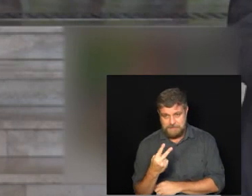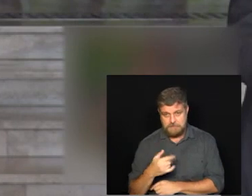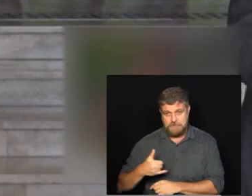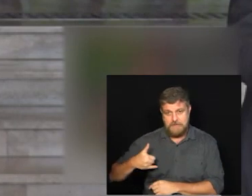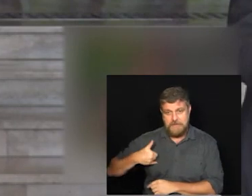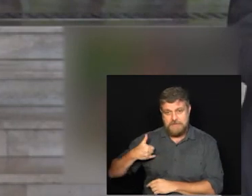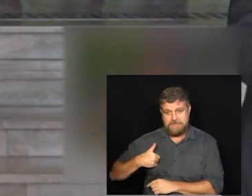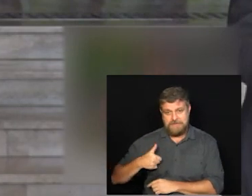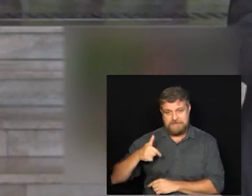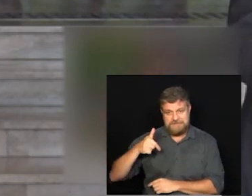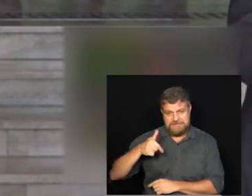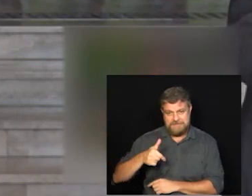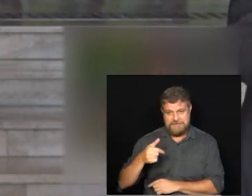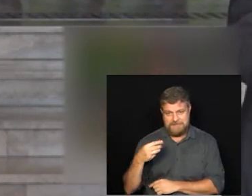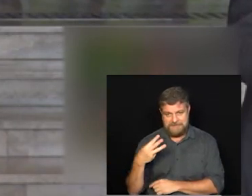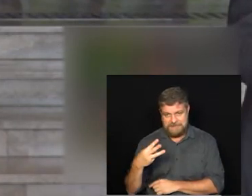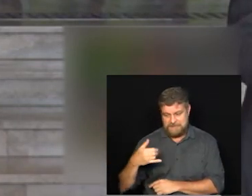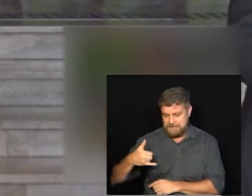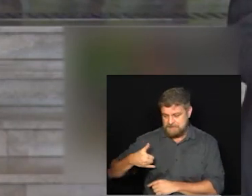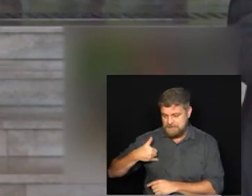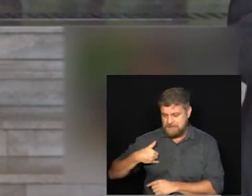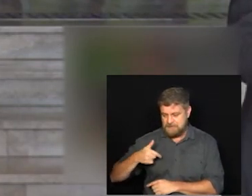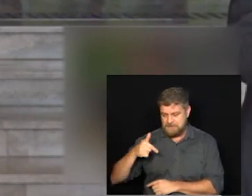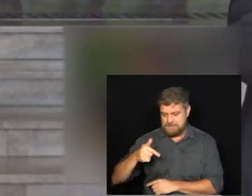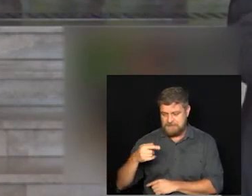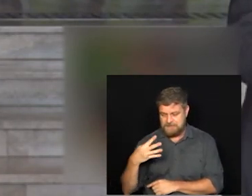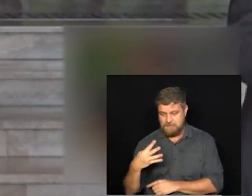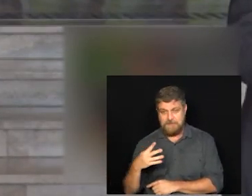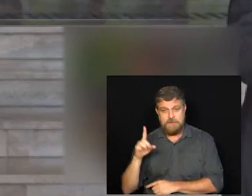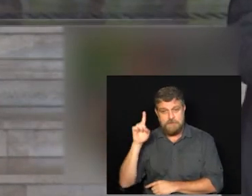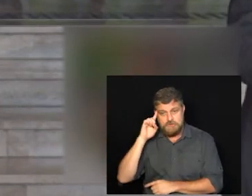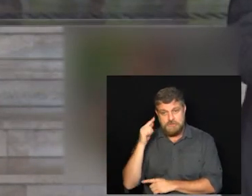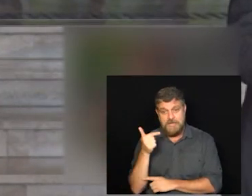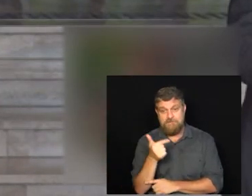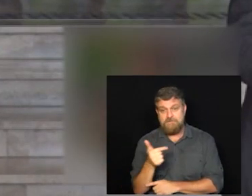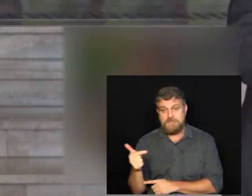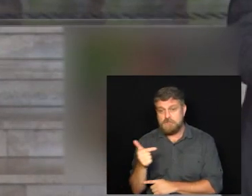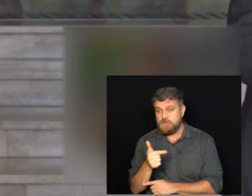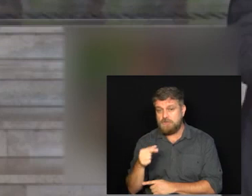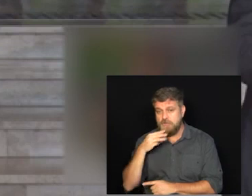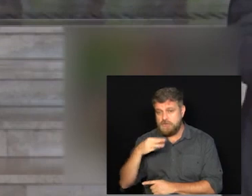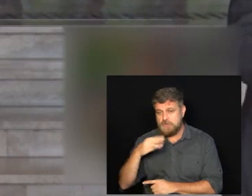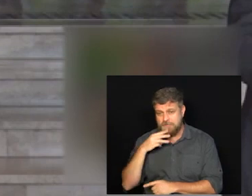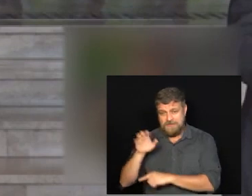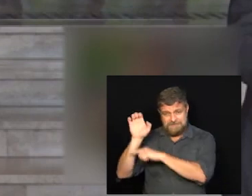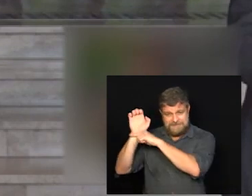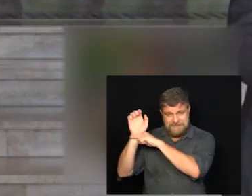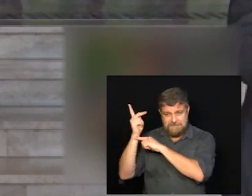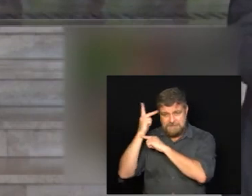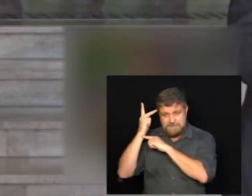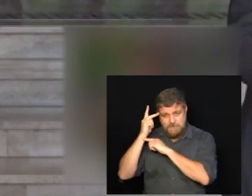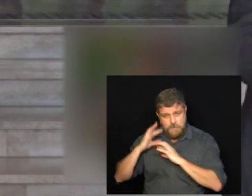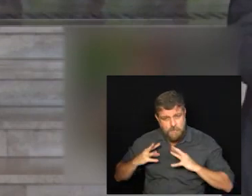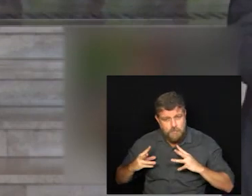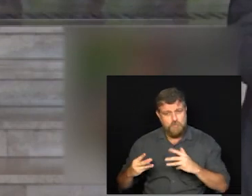e 74 anos no dia 22 de março, em todo o estado de São Paulo.